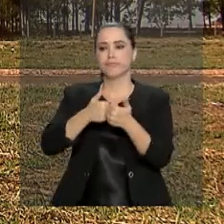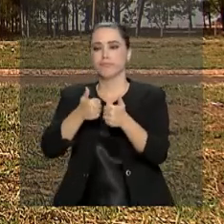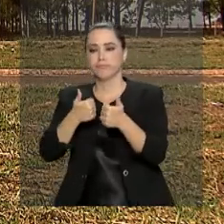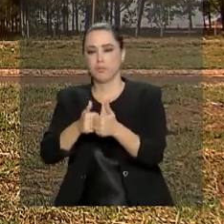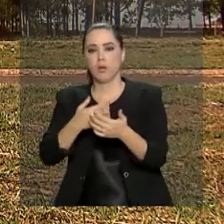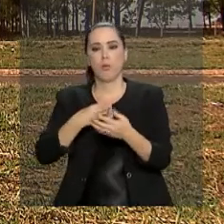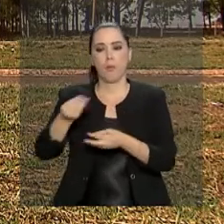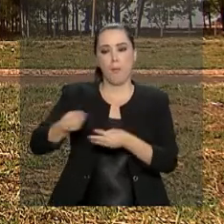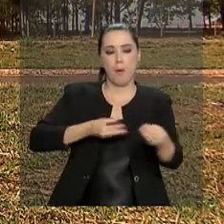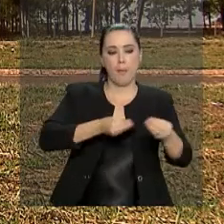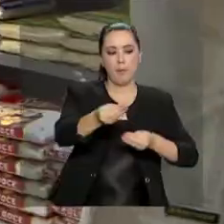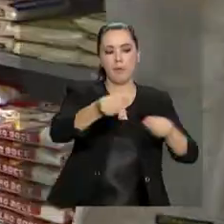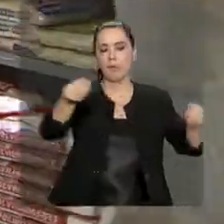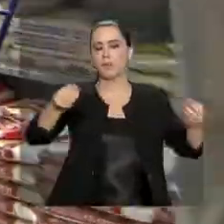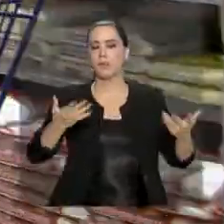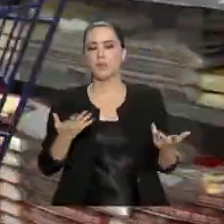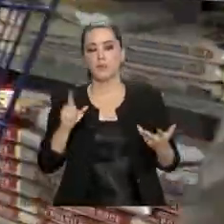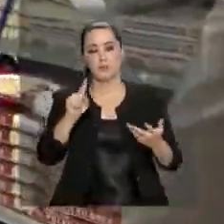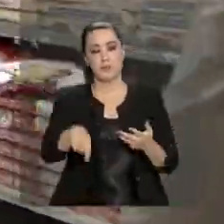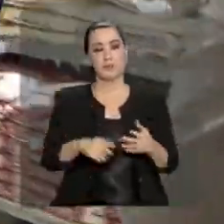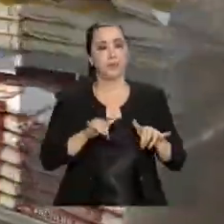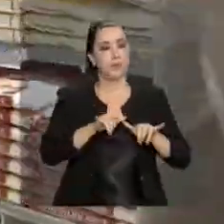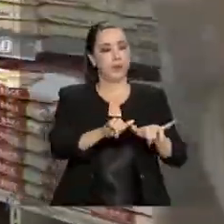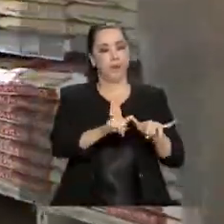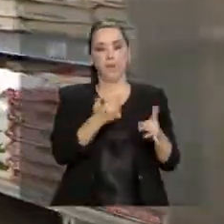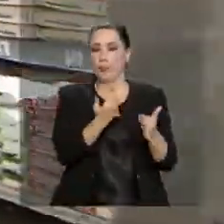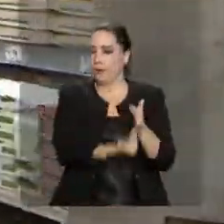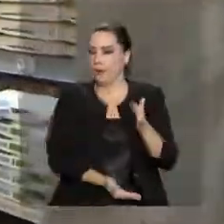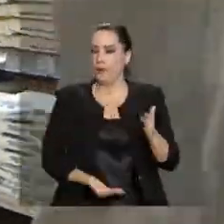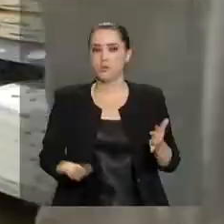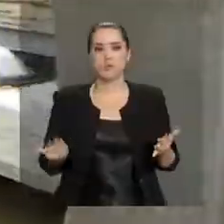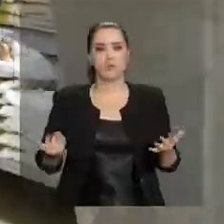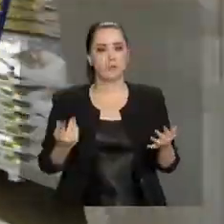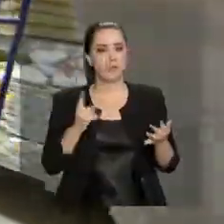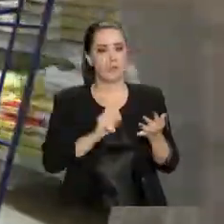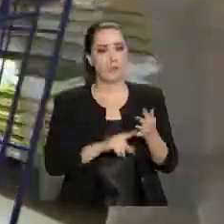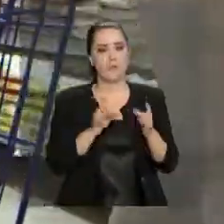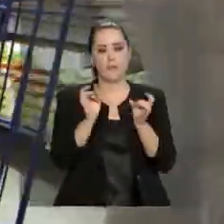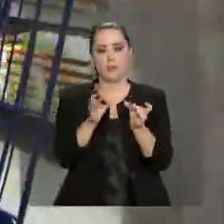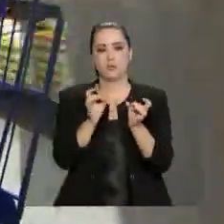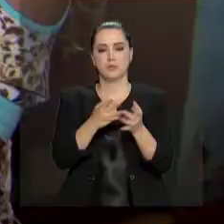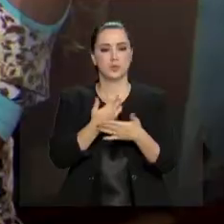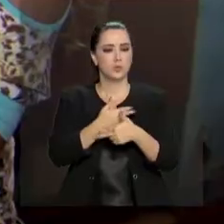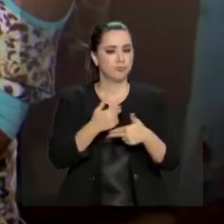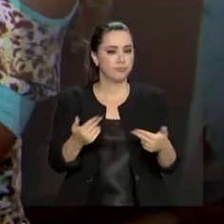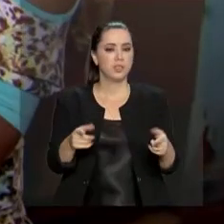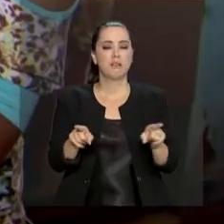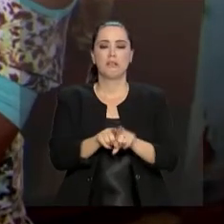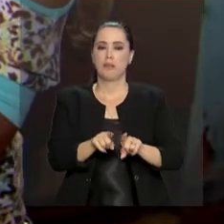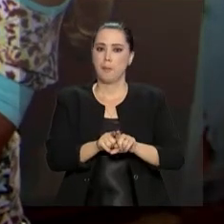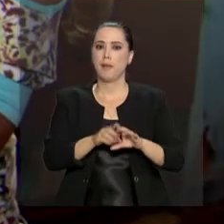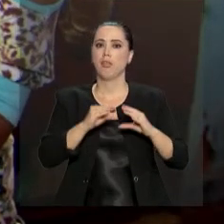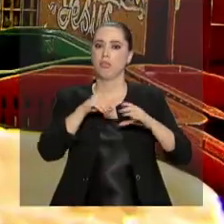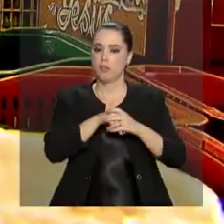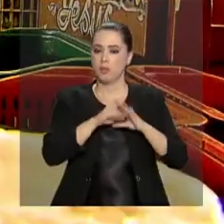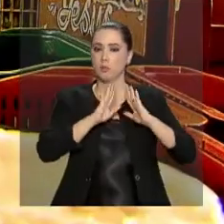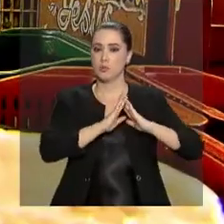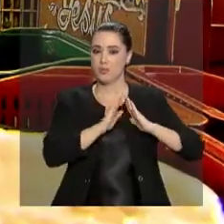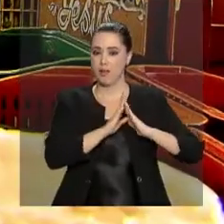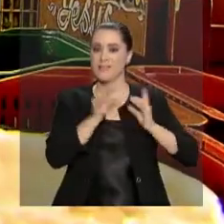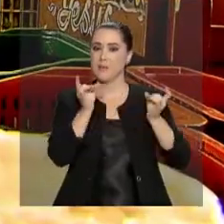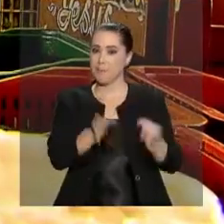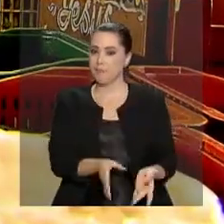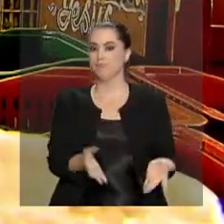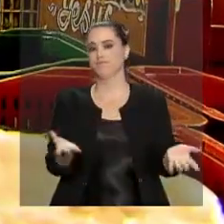na distribuição nos supermercados é no comércio no varejo mas também em casa e é